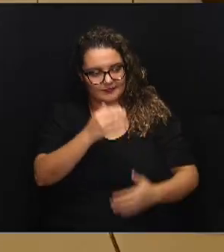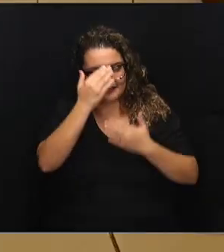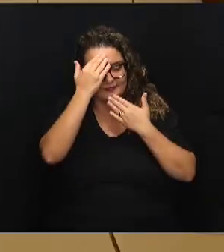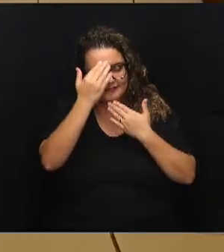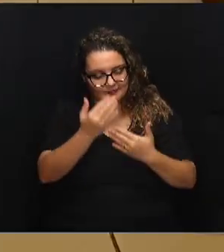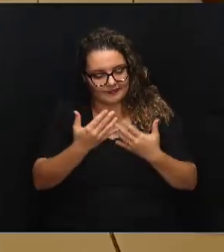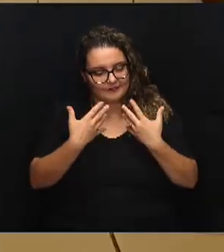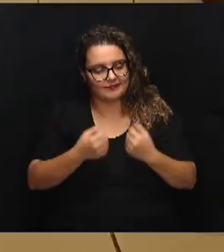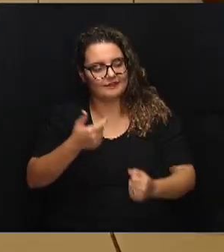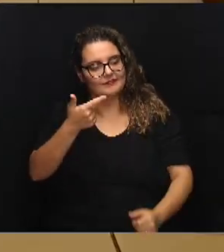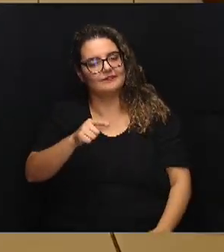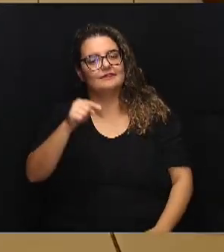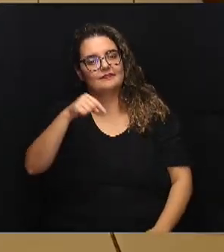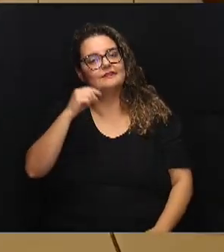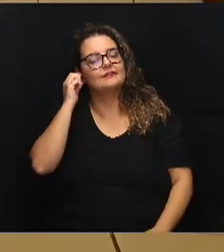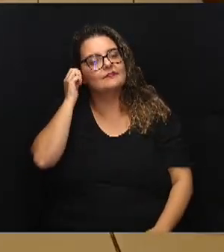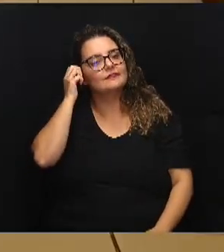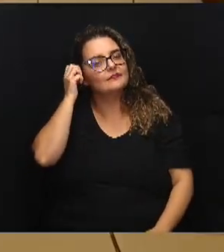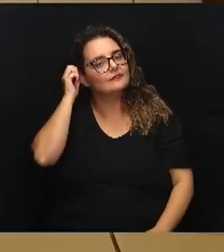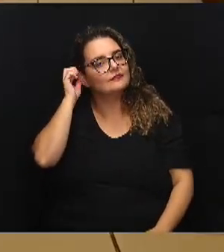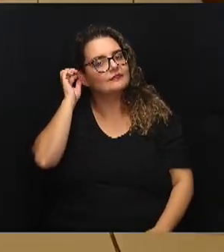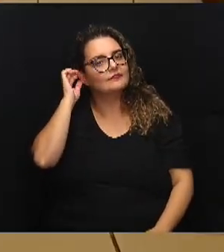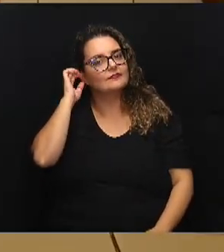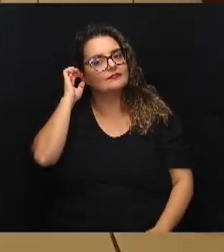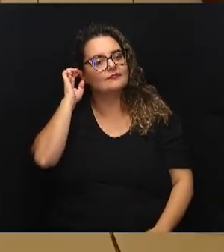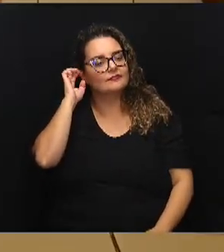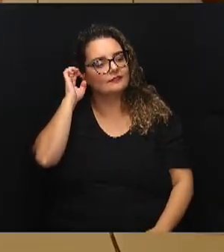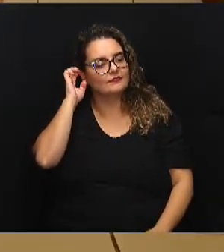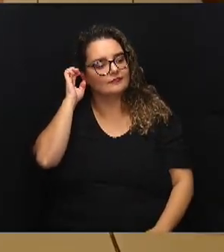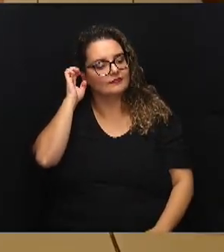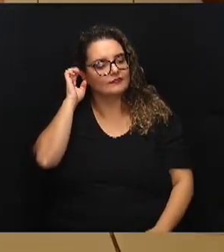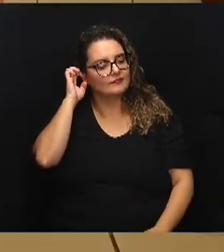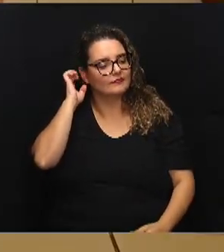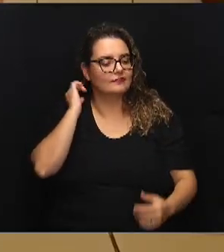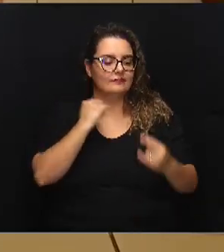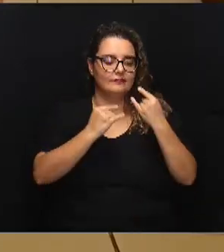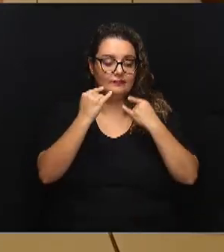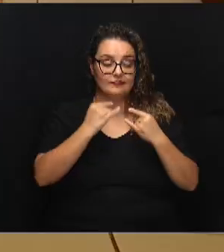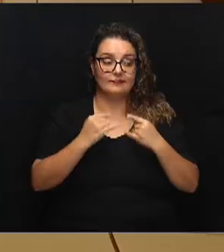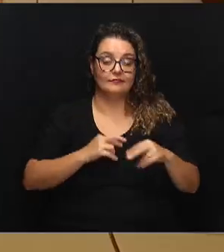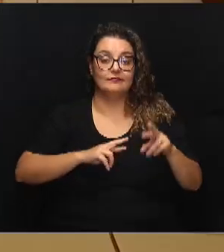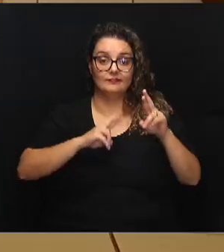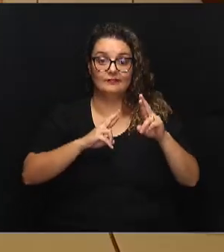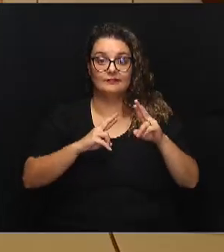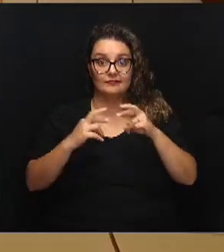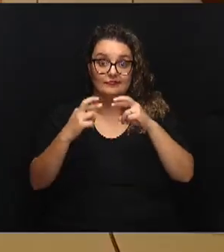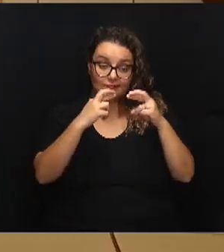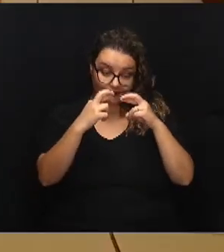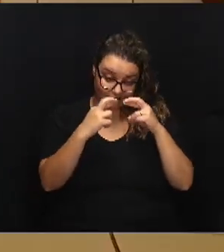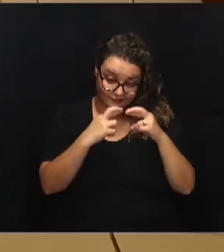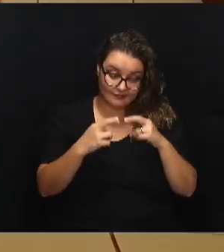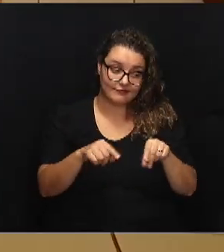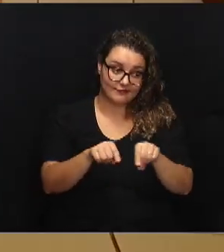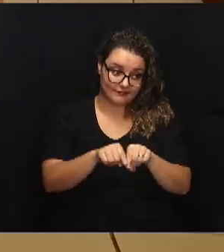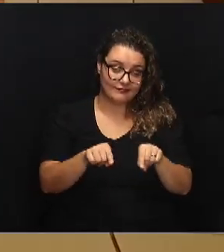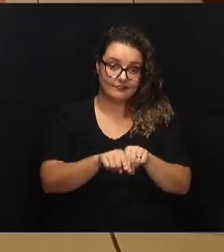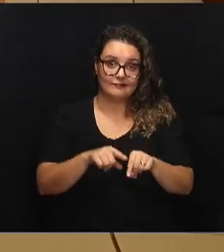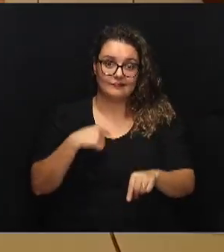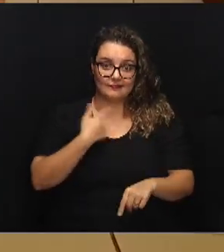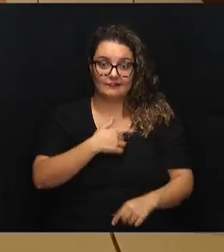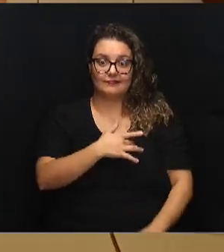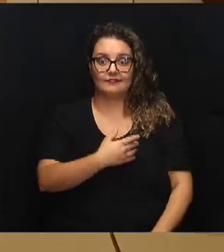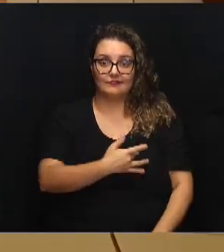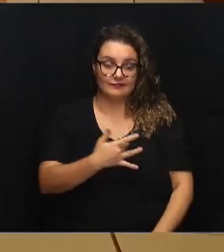receber mais uma vez, por inspirar, para a gente ter esperança e também vigilância para com a nossa vida, né? Com muito